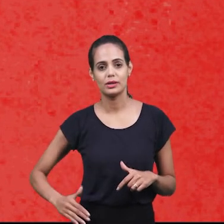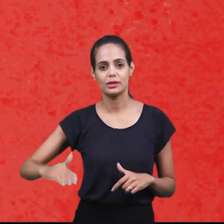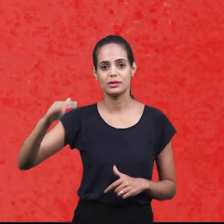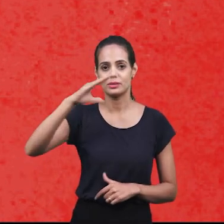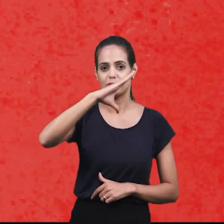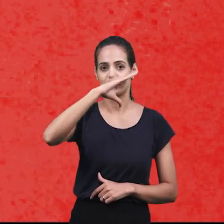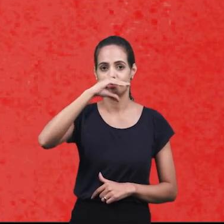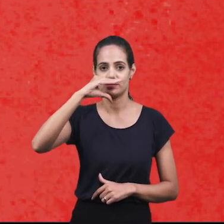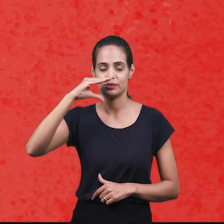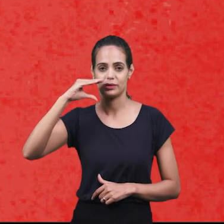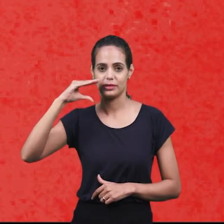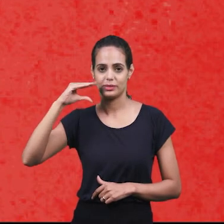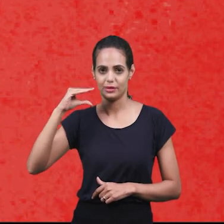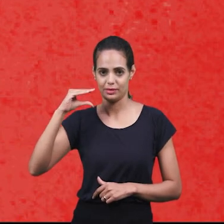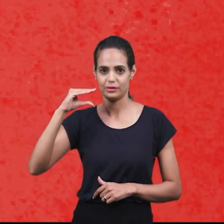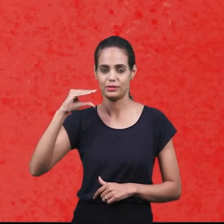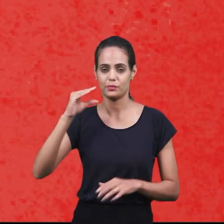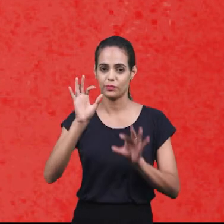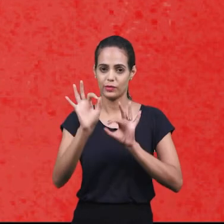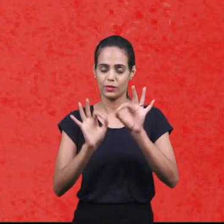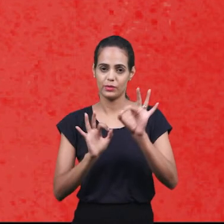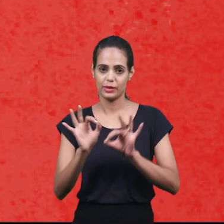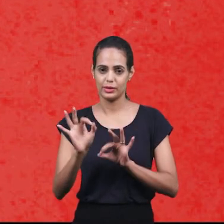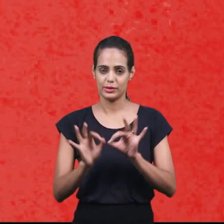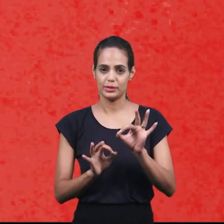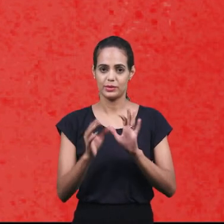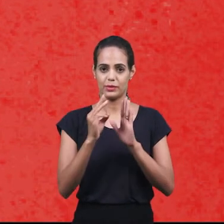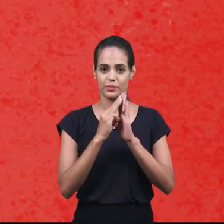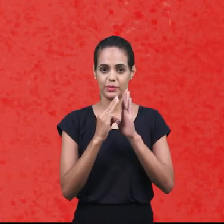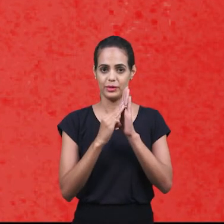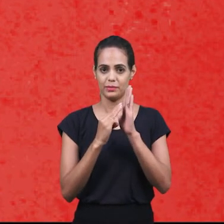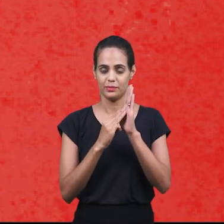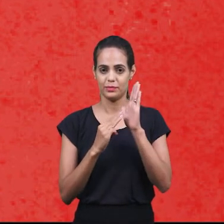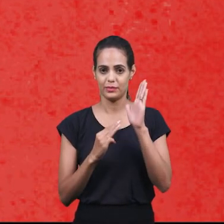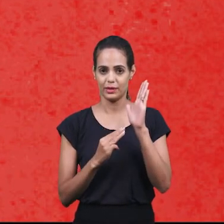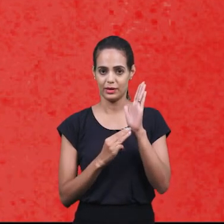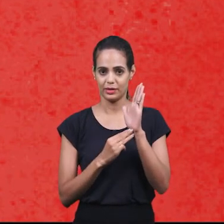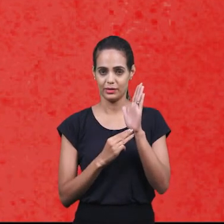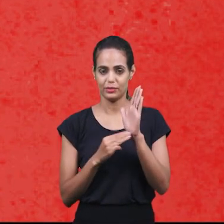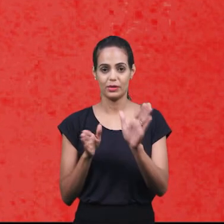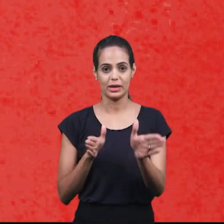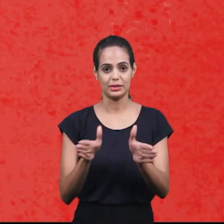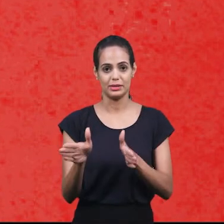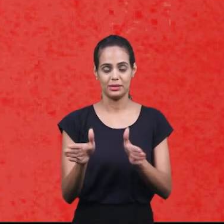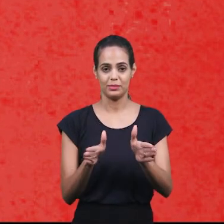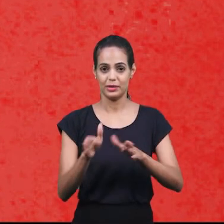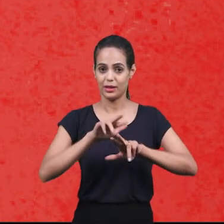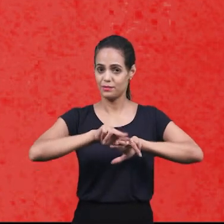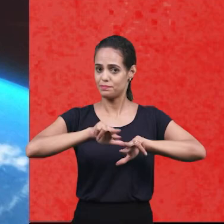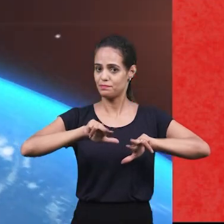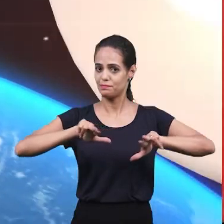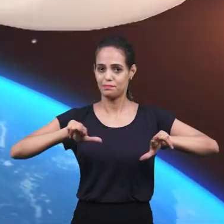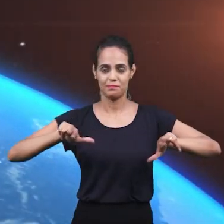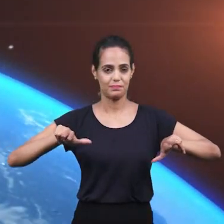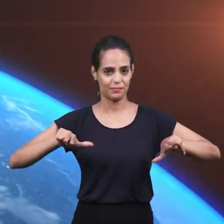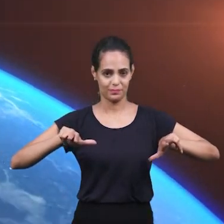e Adolescentes, Organização e Método, Acessibilidade, Ciência e Fé, dentre outros.